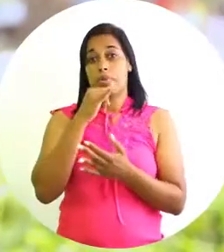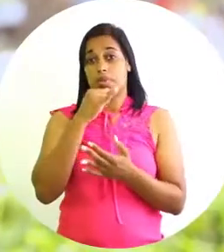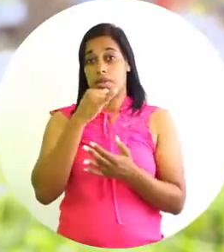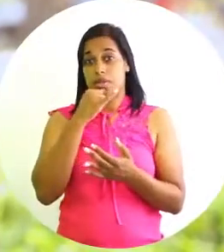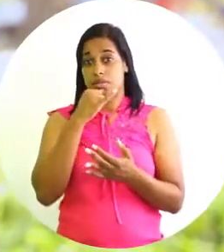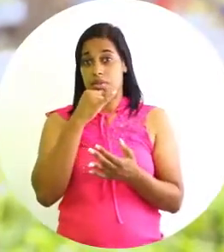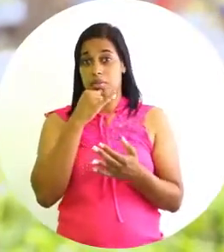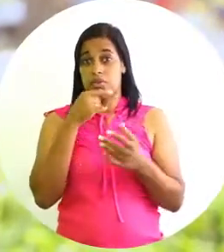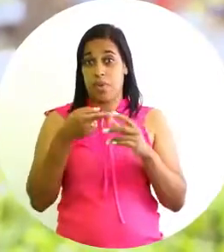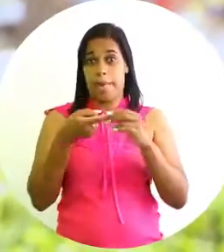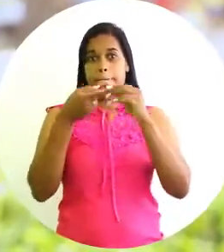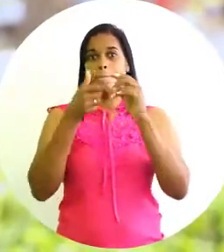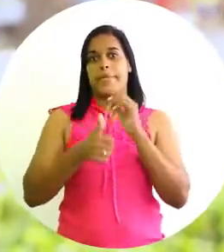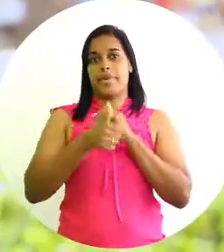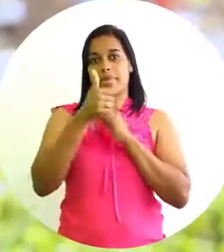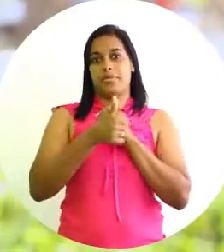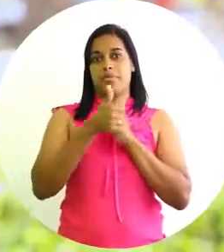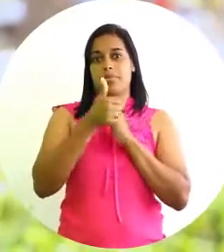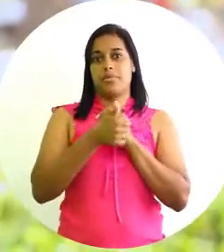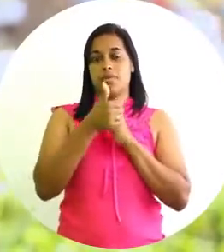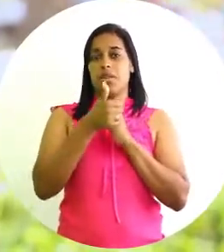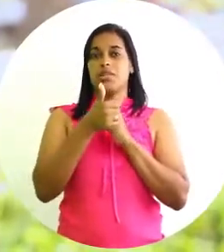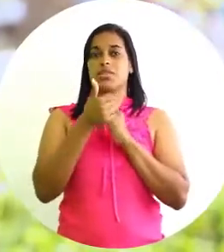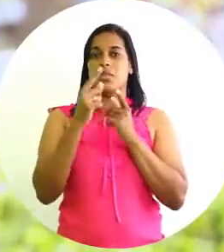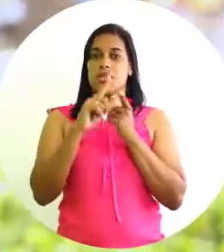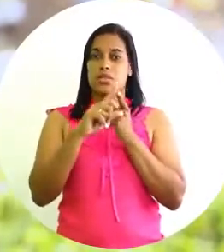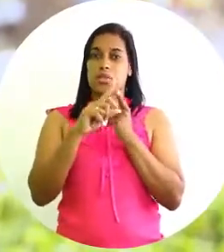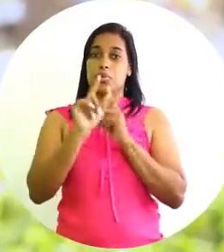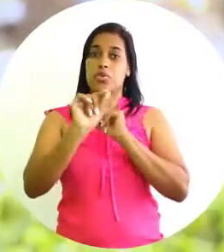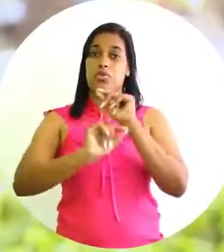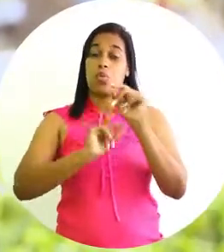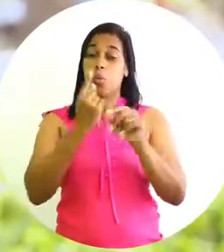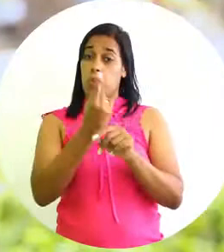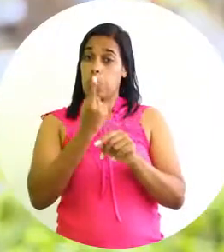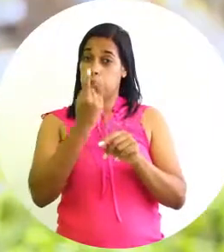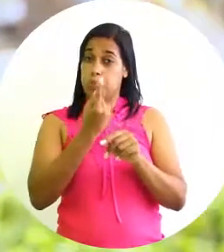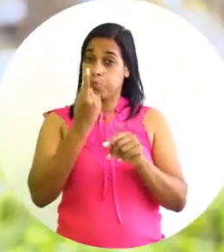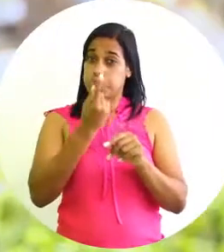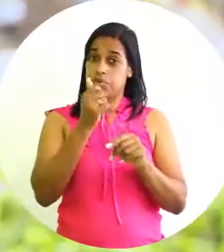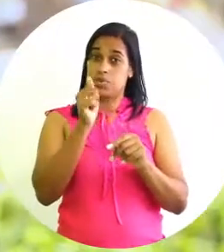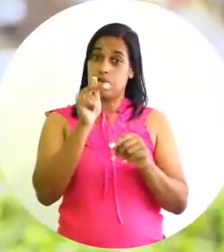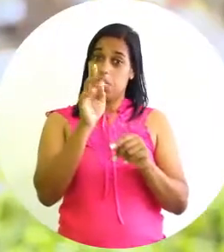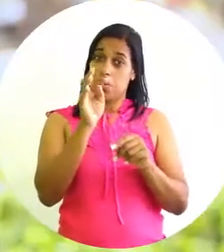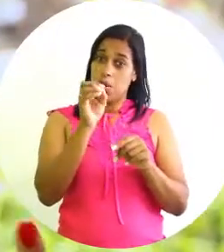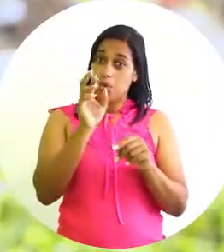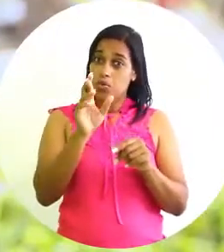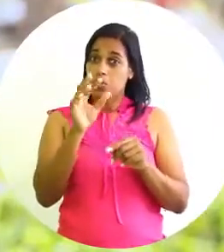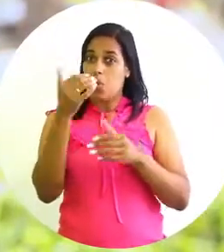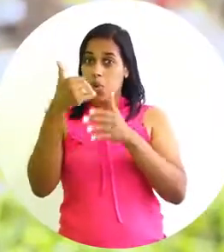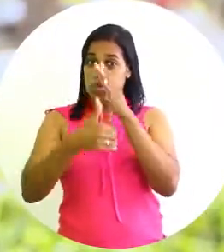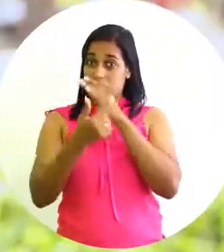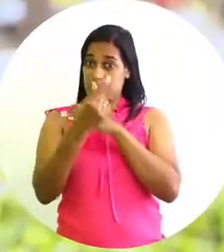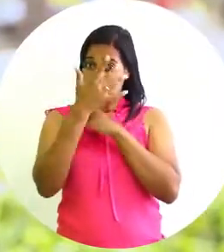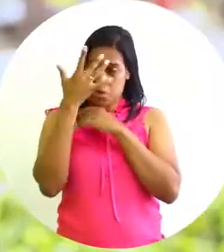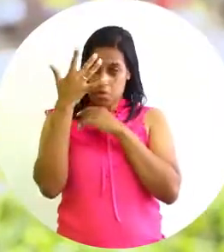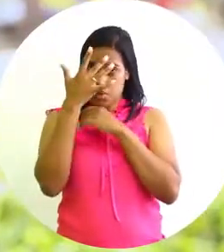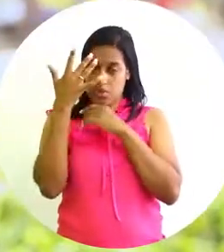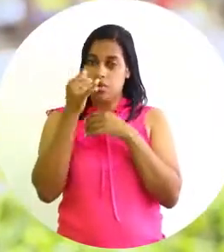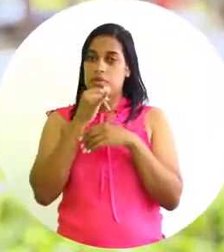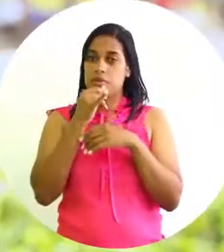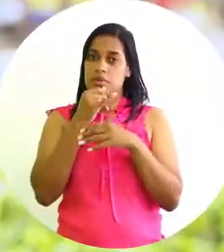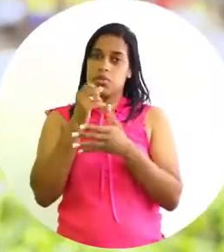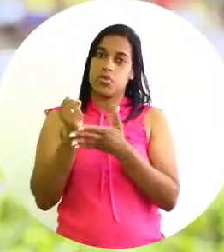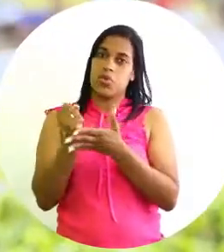as fontes primárias são elaboradas por um único autor ou tratadas por uma única pessoa, a exemplo